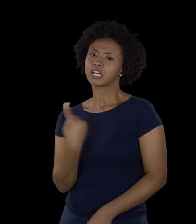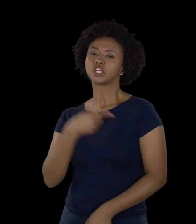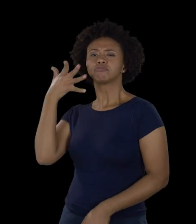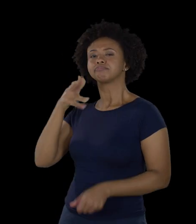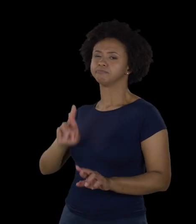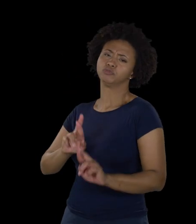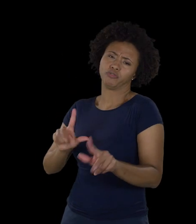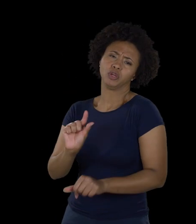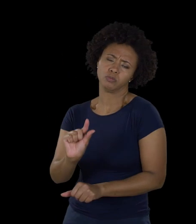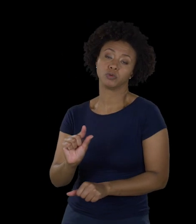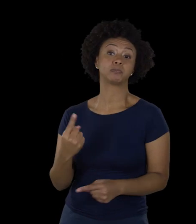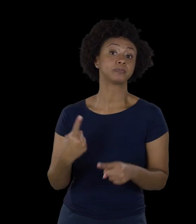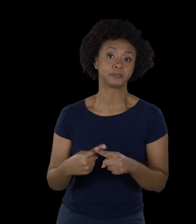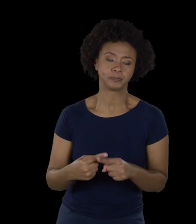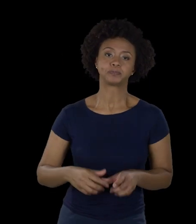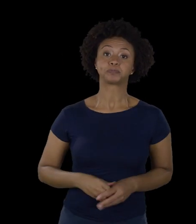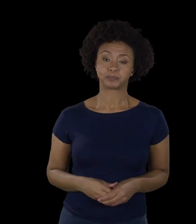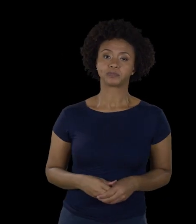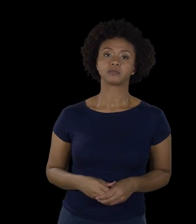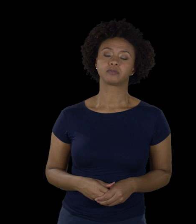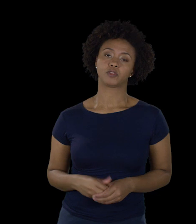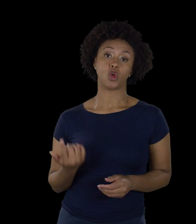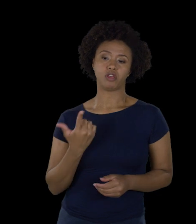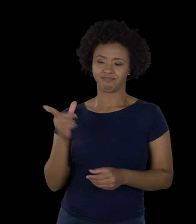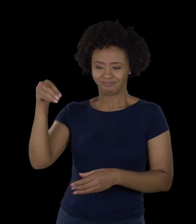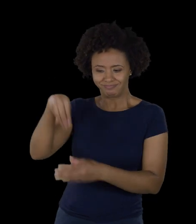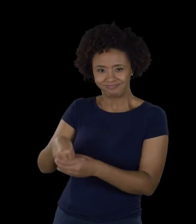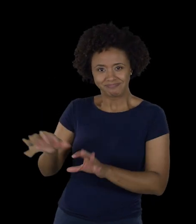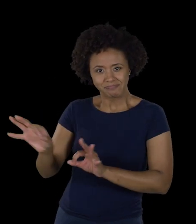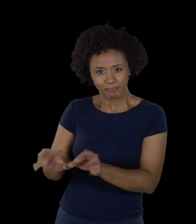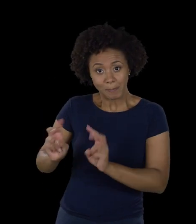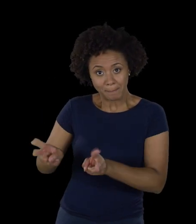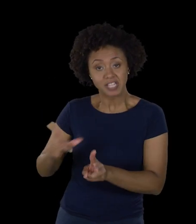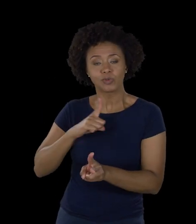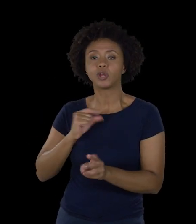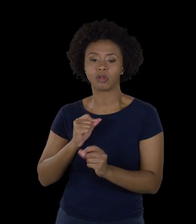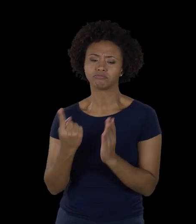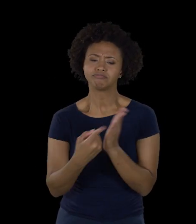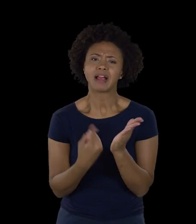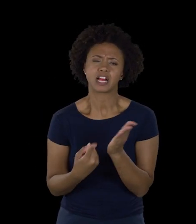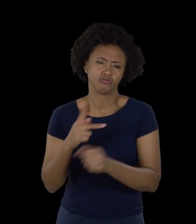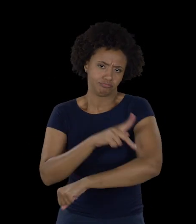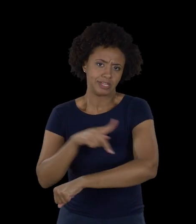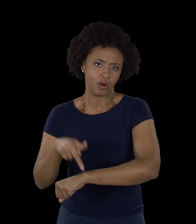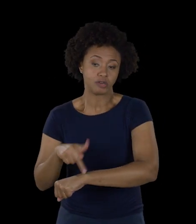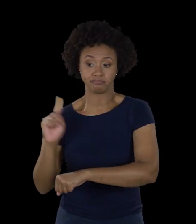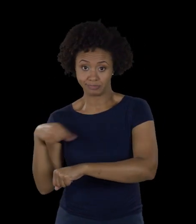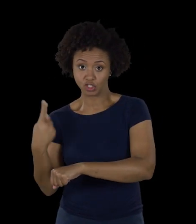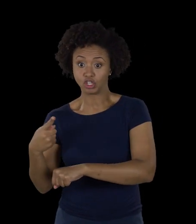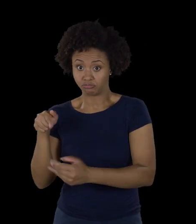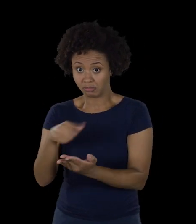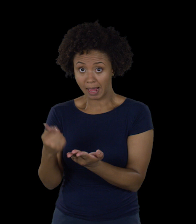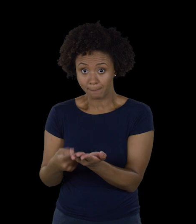pouquinho diferentes. Por quê? Porque a gente tem um outro produto dentro do projeto, que é uma cartilha pedagógica. Essa cartilha foi entregue